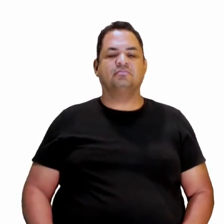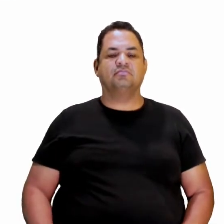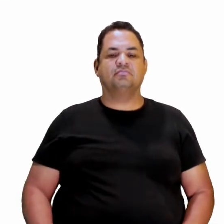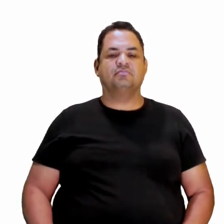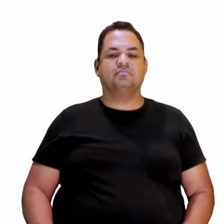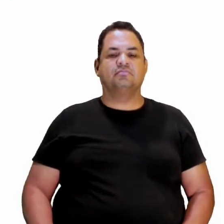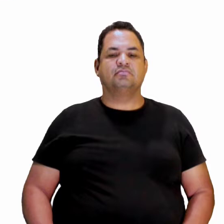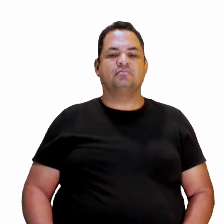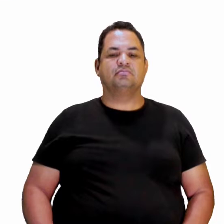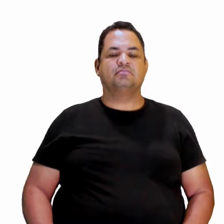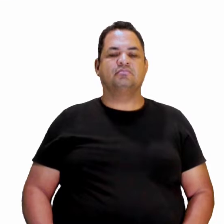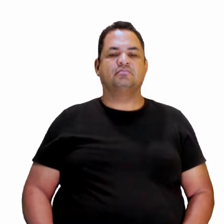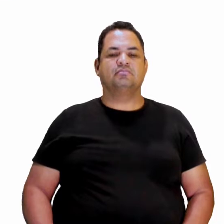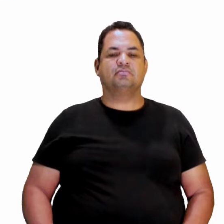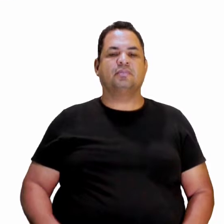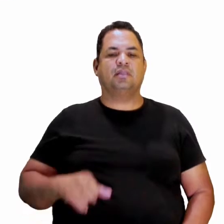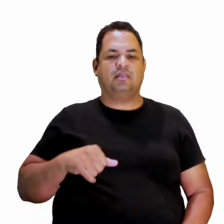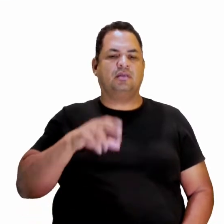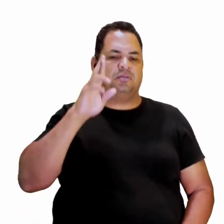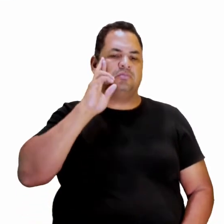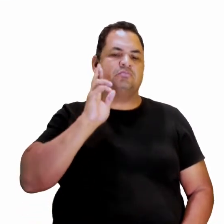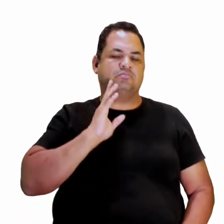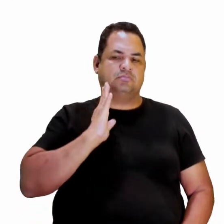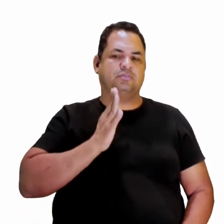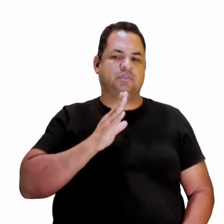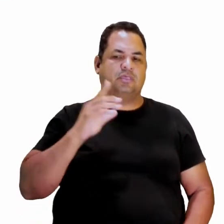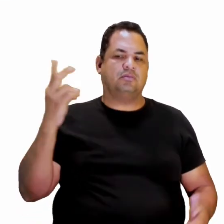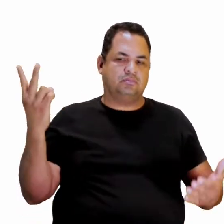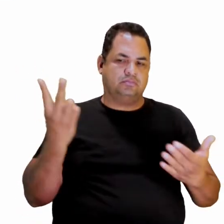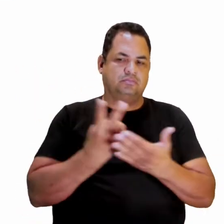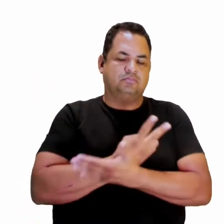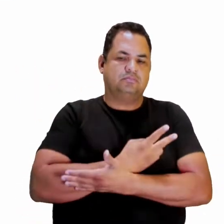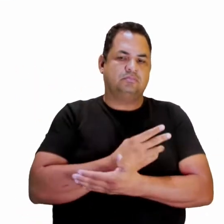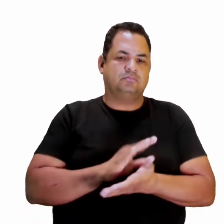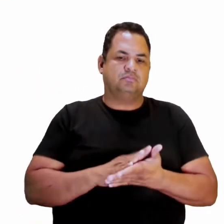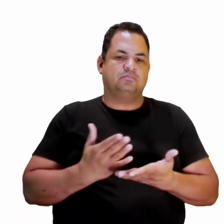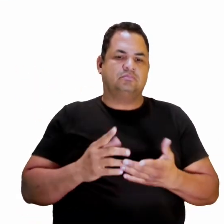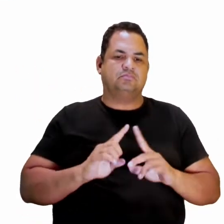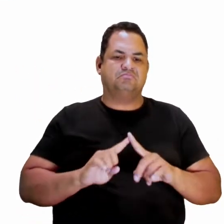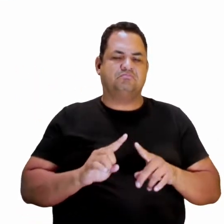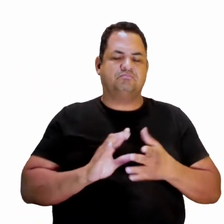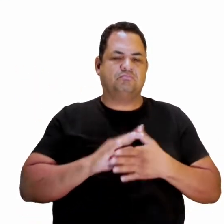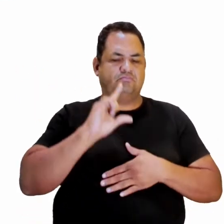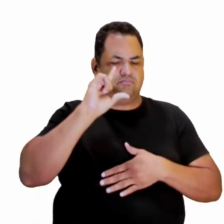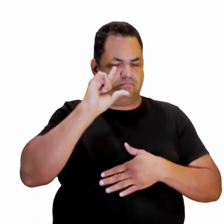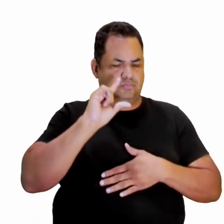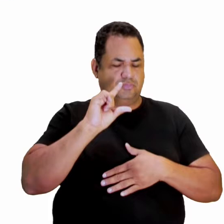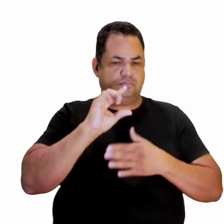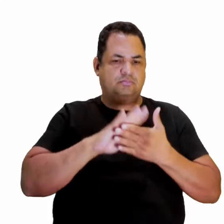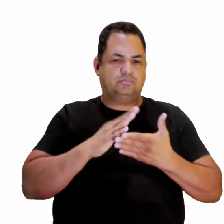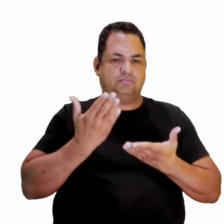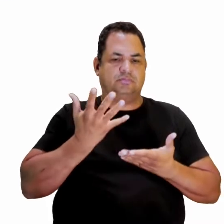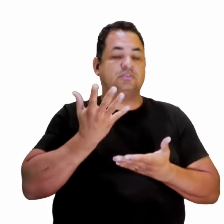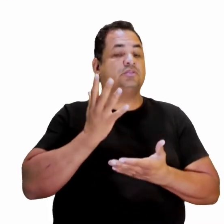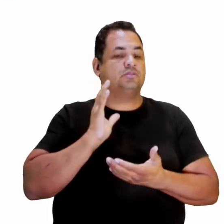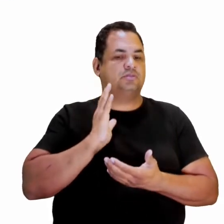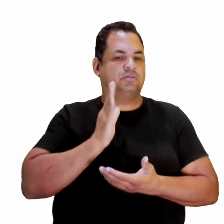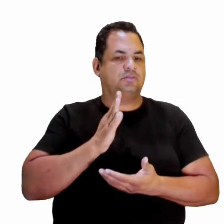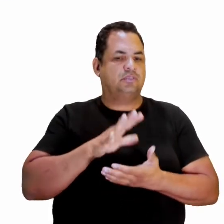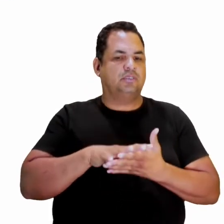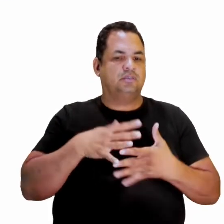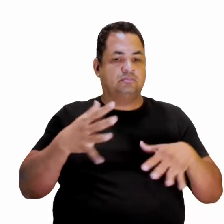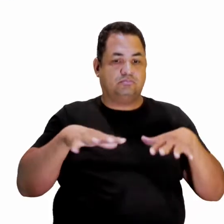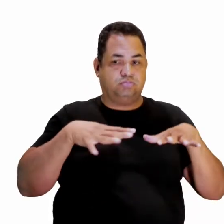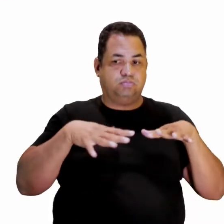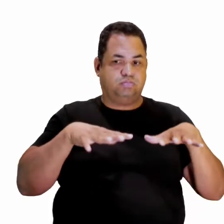earthquake, que sim, até aqui em Rondônia já teve. Não tão grave, obviamente, mas nós já senti aqui tremores.